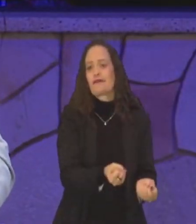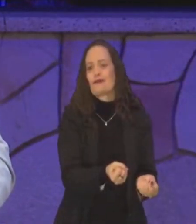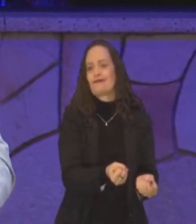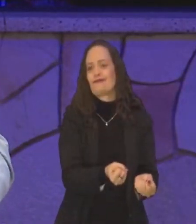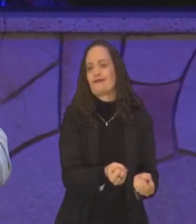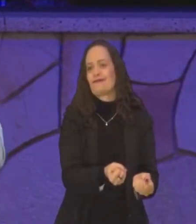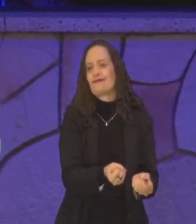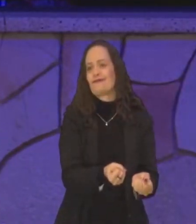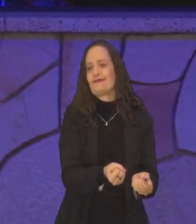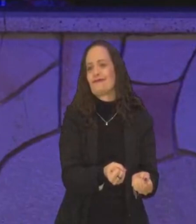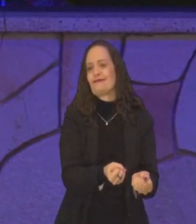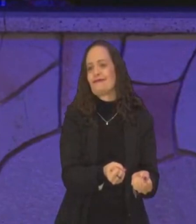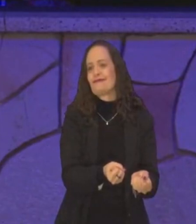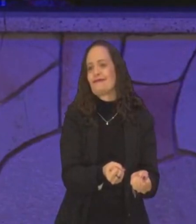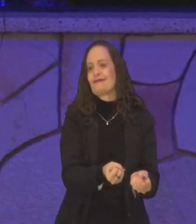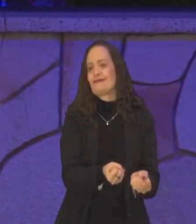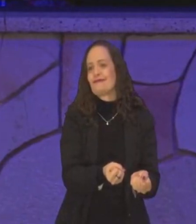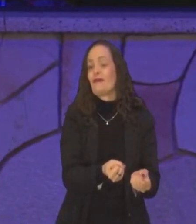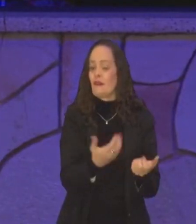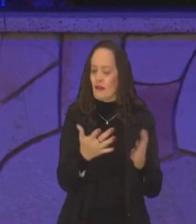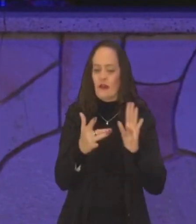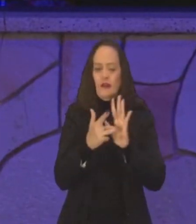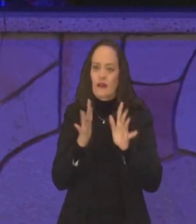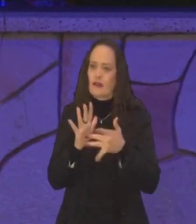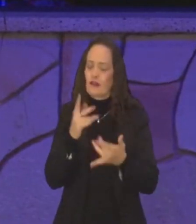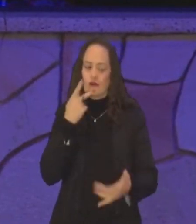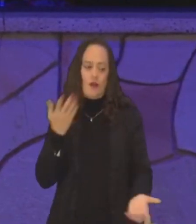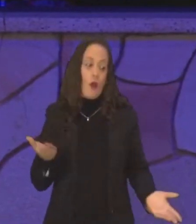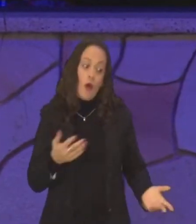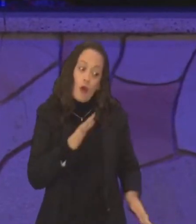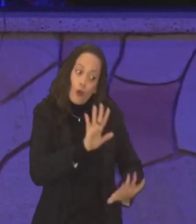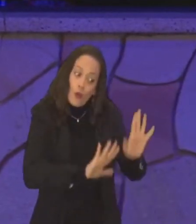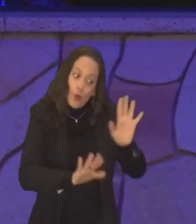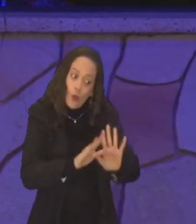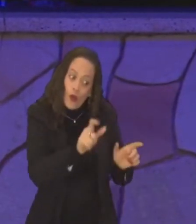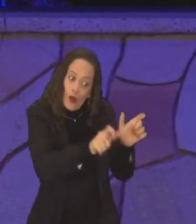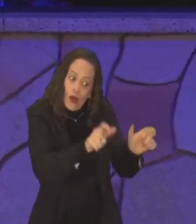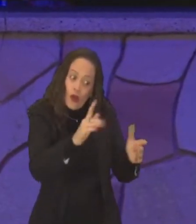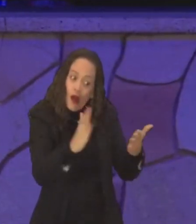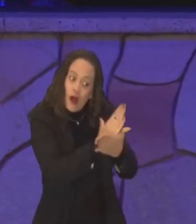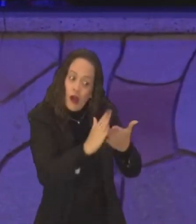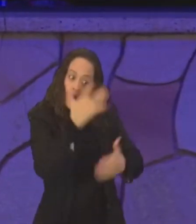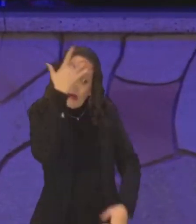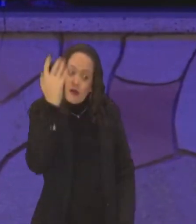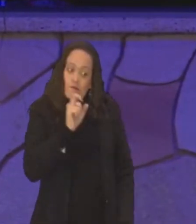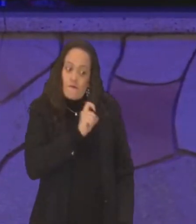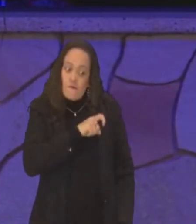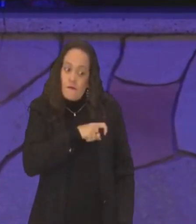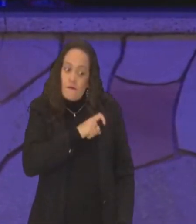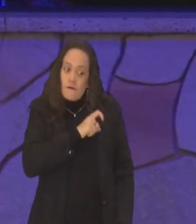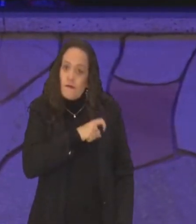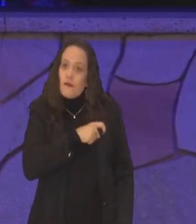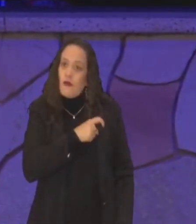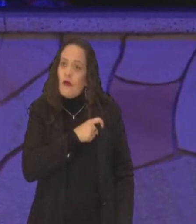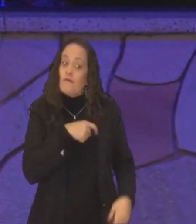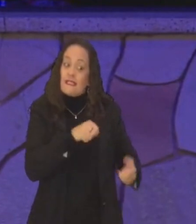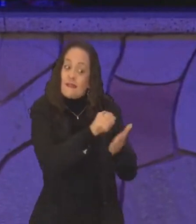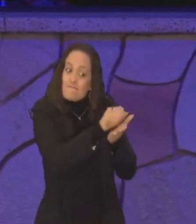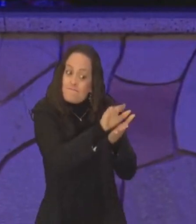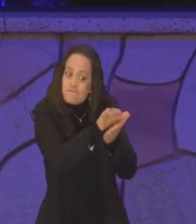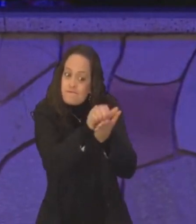estes hereges. E Jesus denunciou a presença dessas pessoas, para que elas fossem banidas